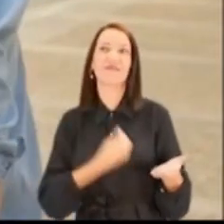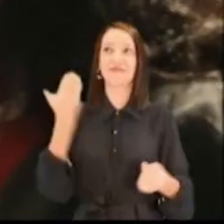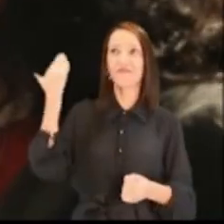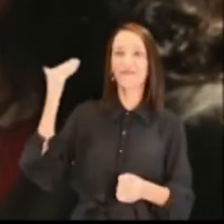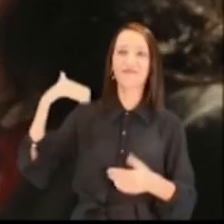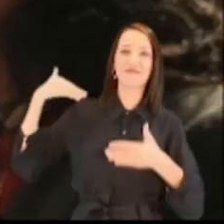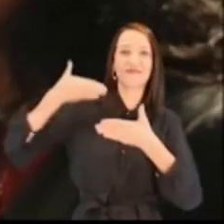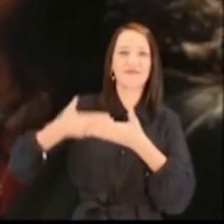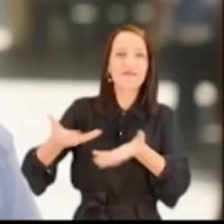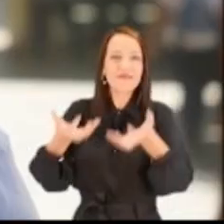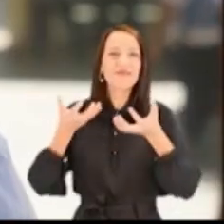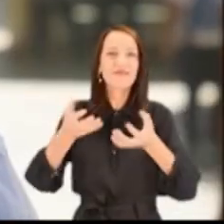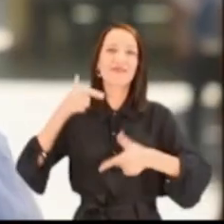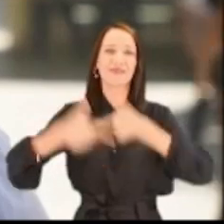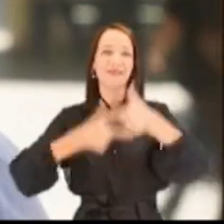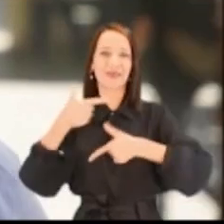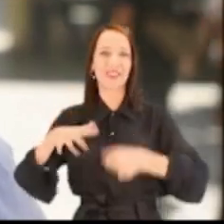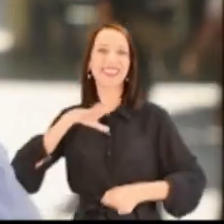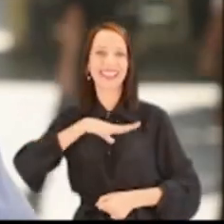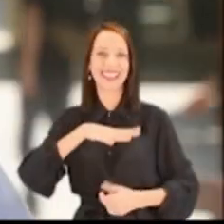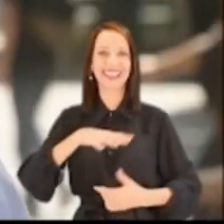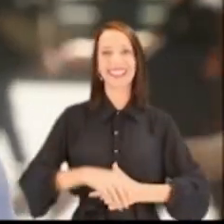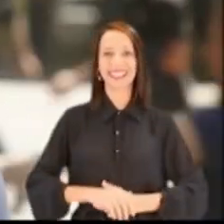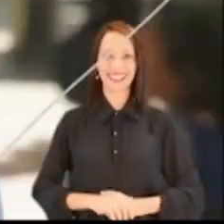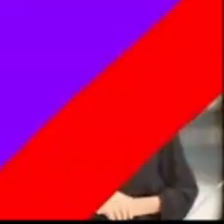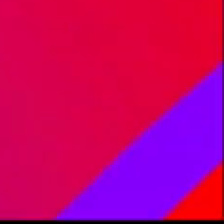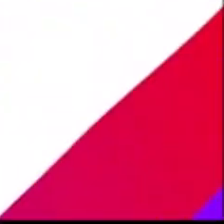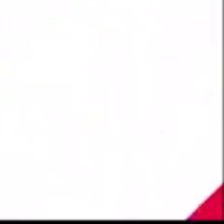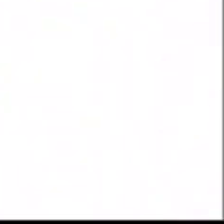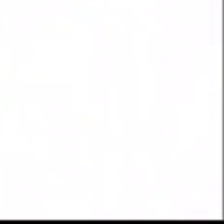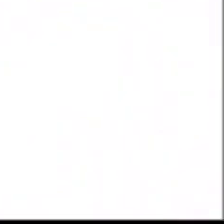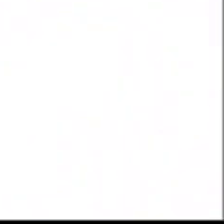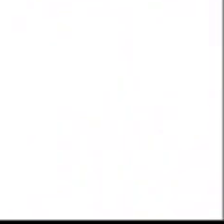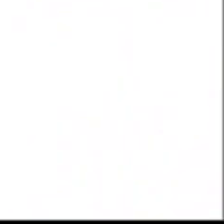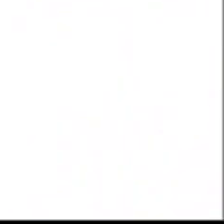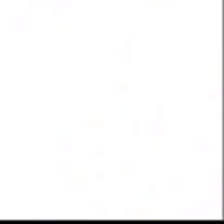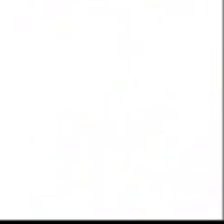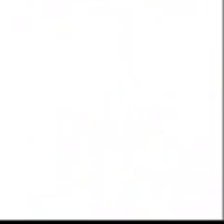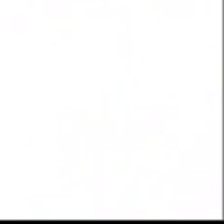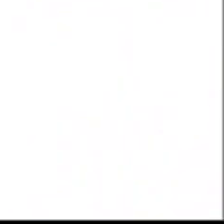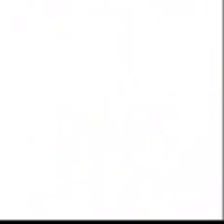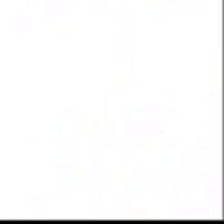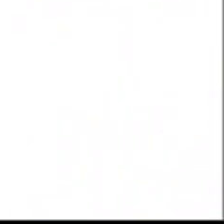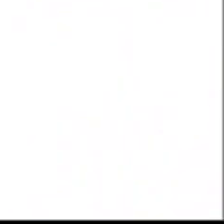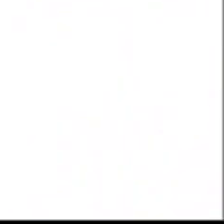sempre Vivi e é assim que eu quero trabalhar pela cidade Faz o coração aí gente